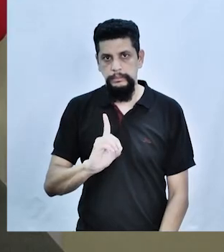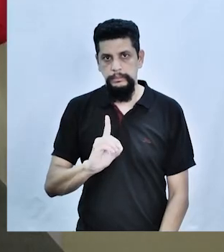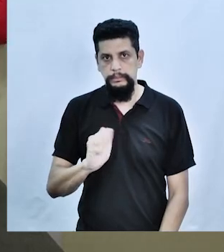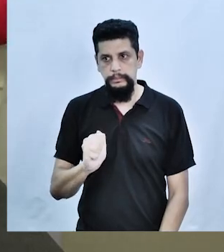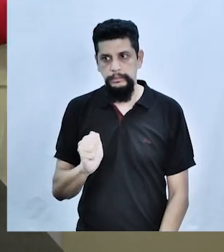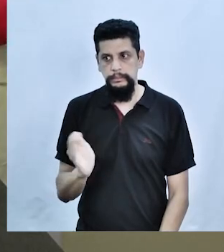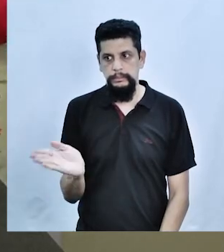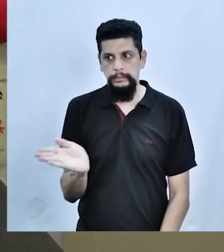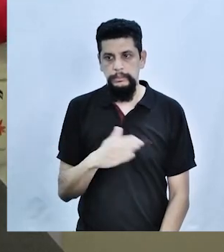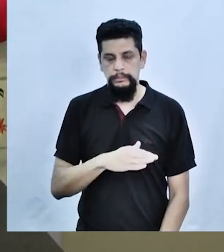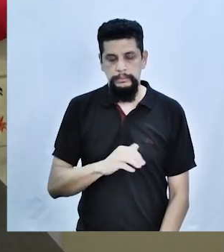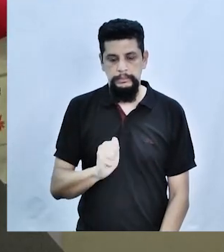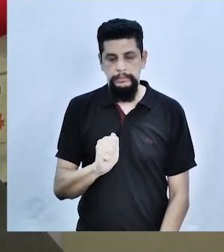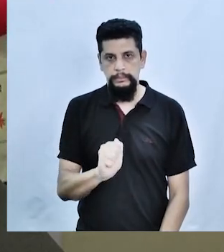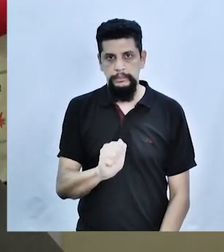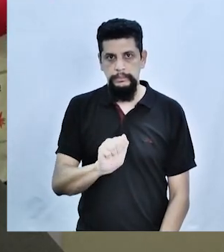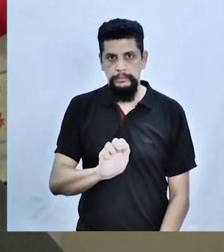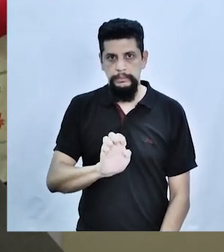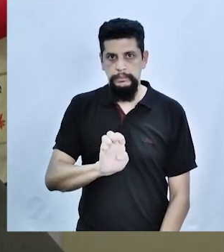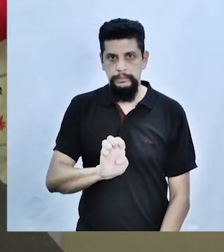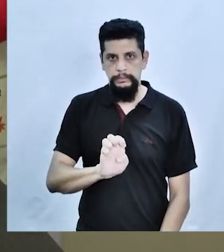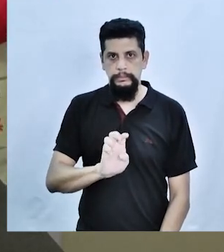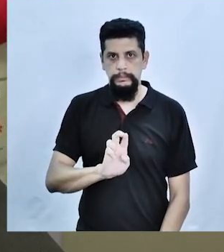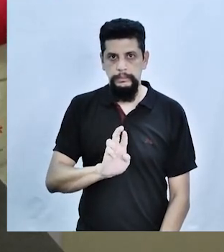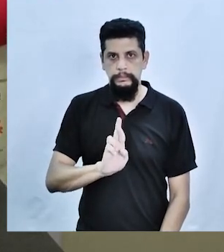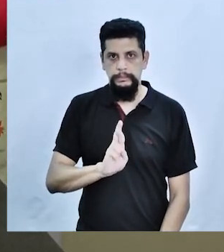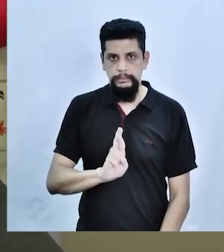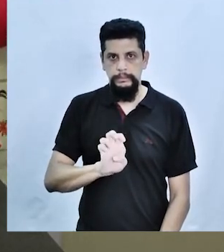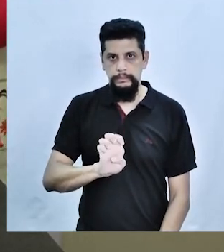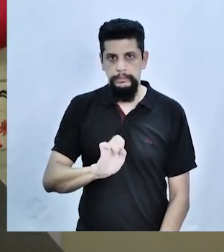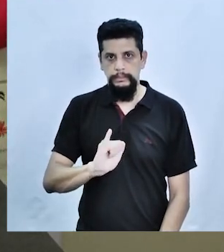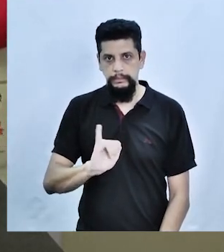corrida. Isso. E ali a gente, embaixo nós falamos